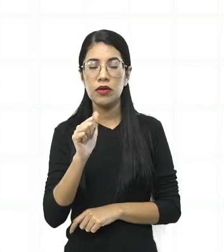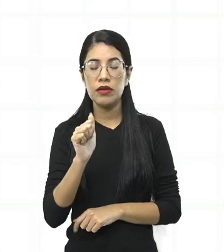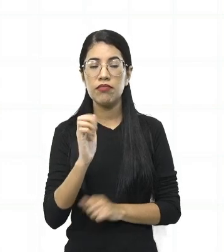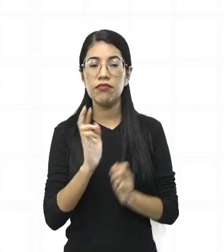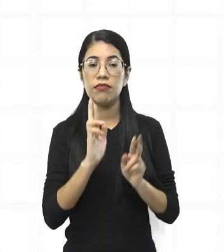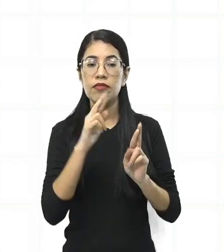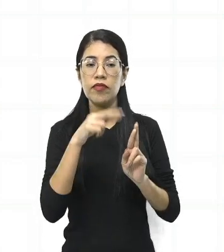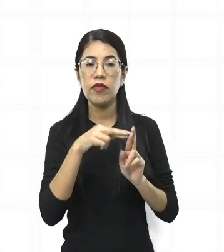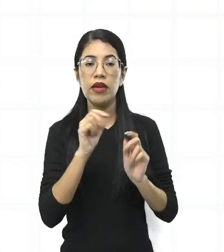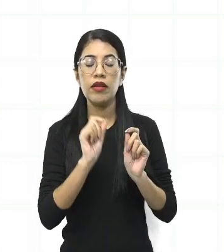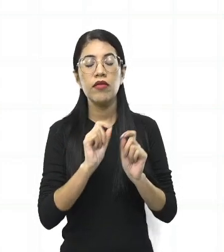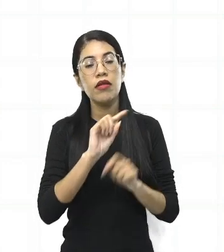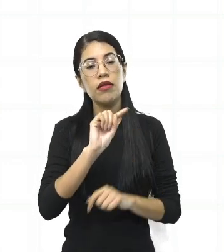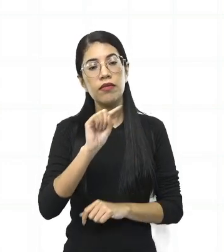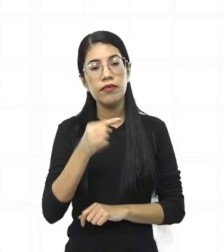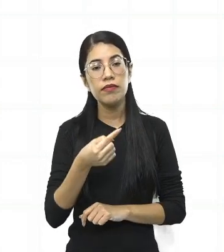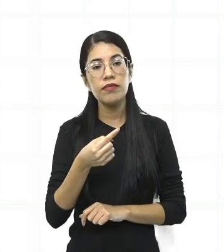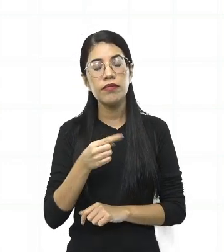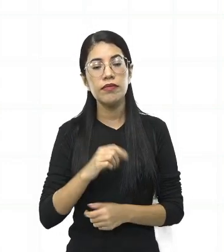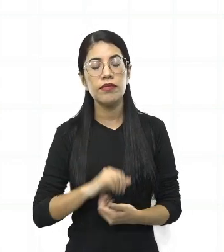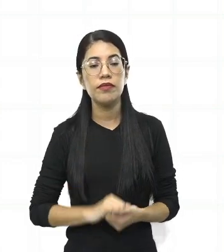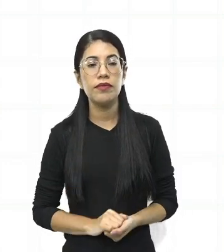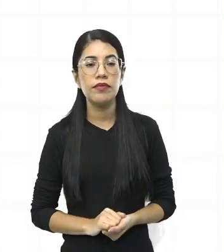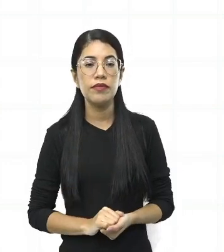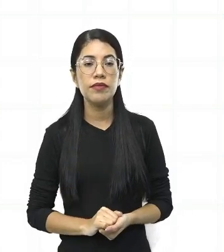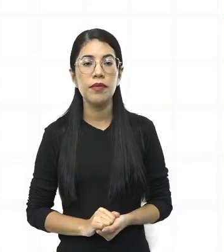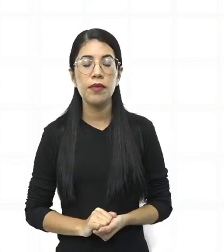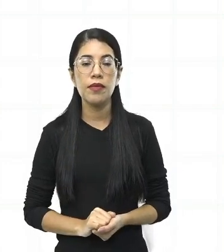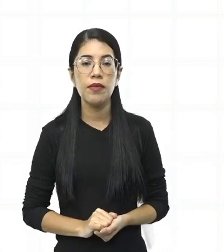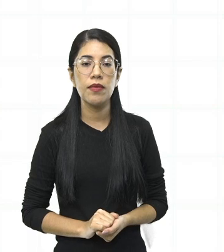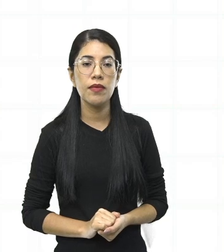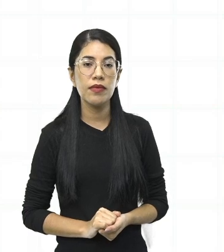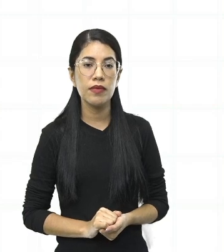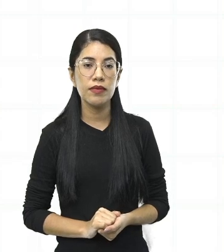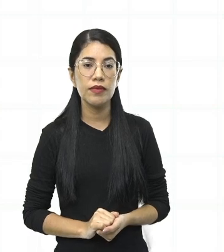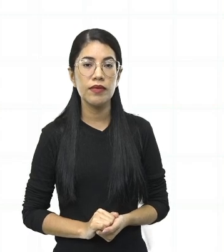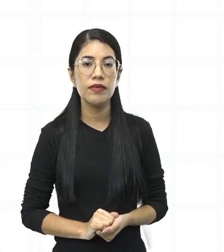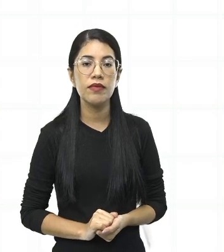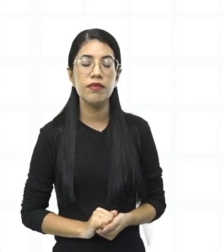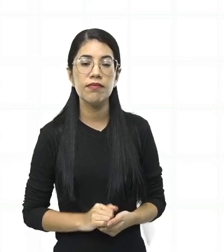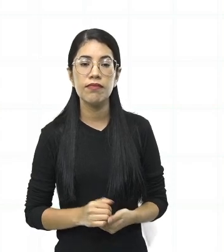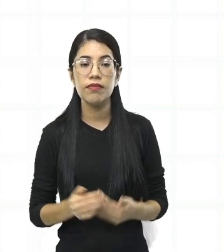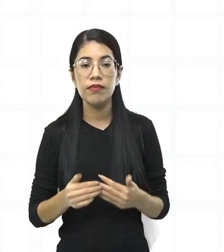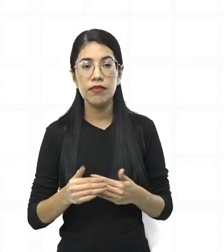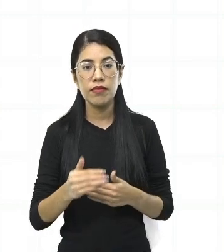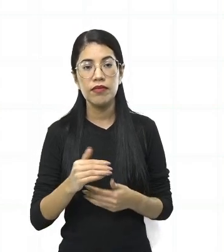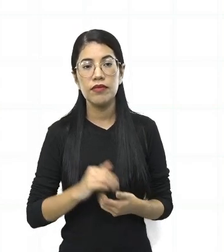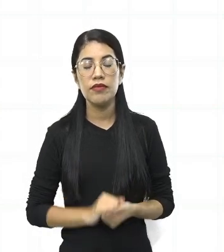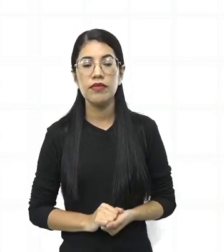referir à vírgula, né, a personagem ali no caso, certo? Vamos lá?